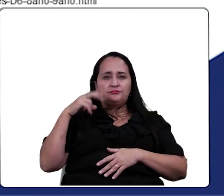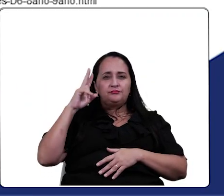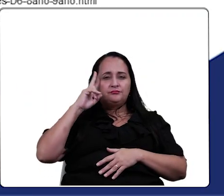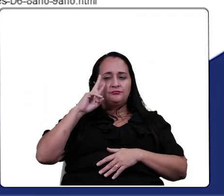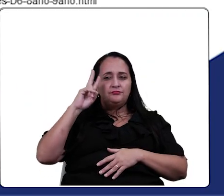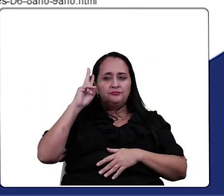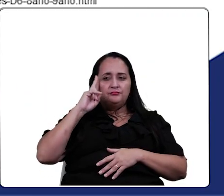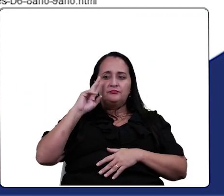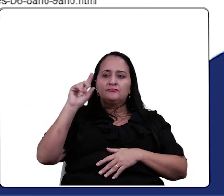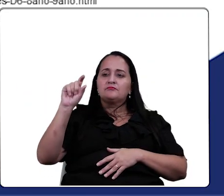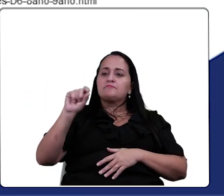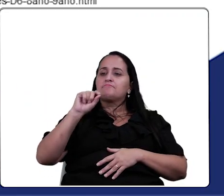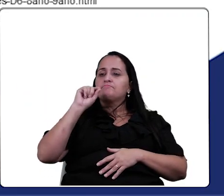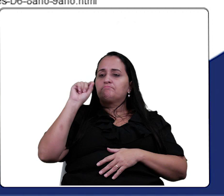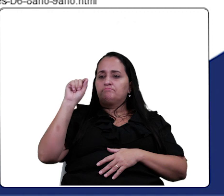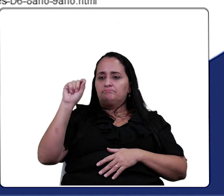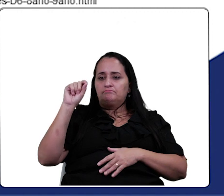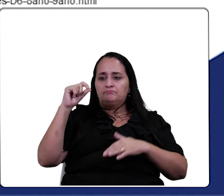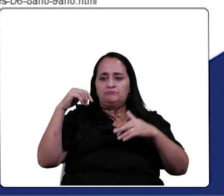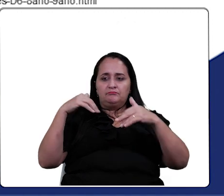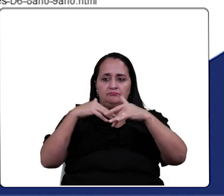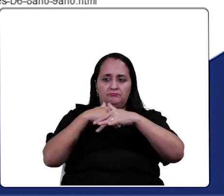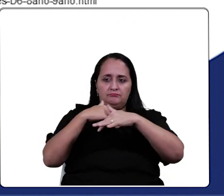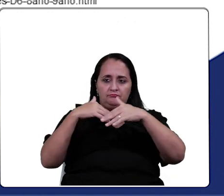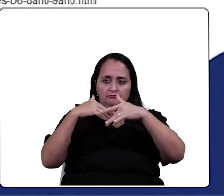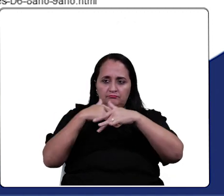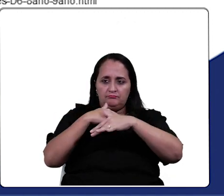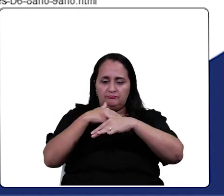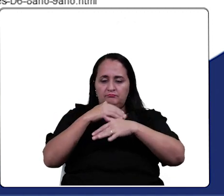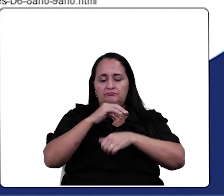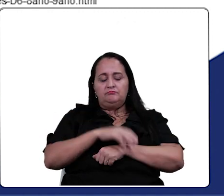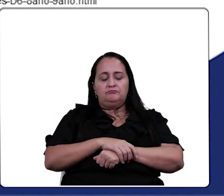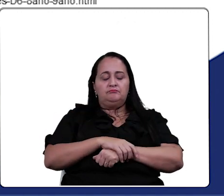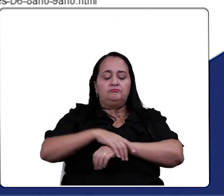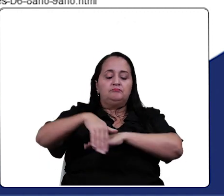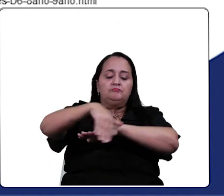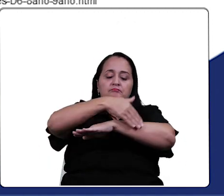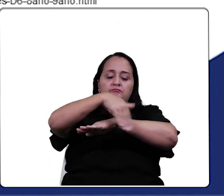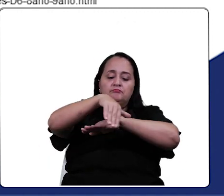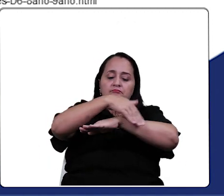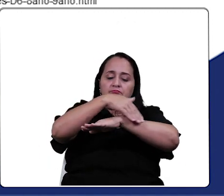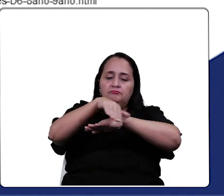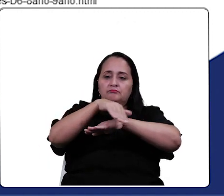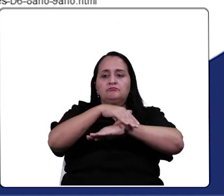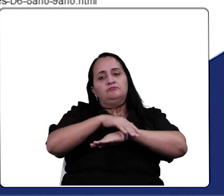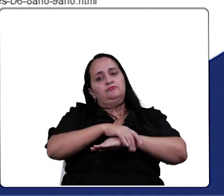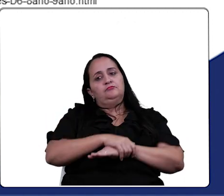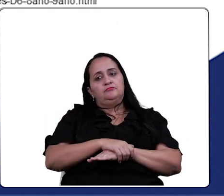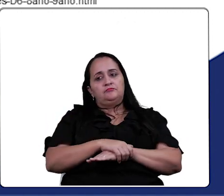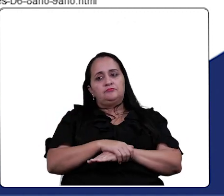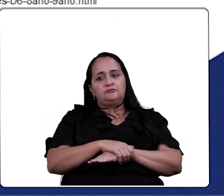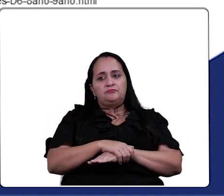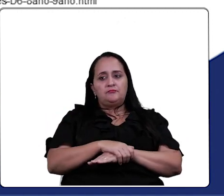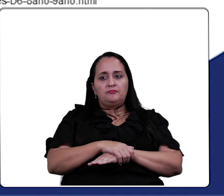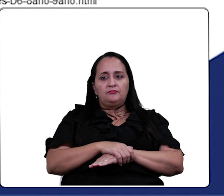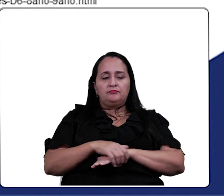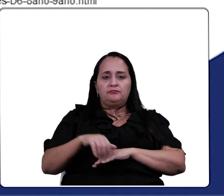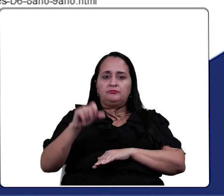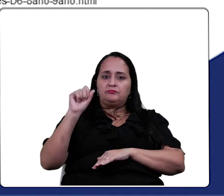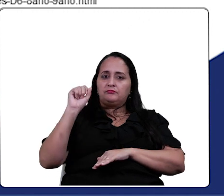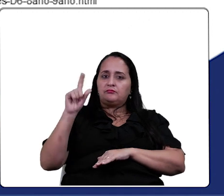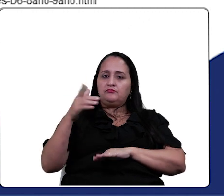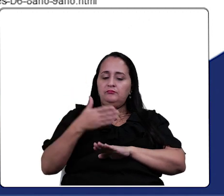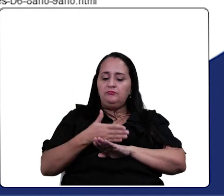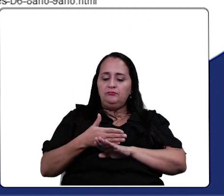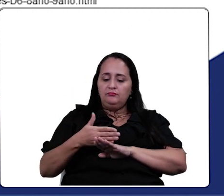remete a uma cidade, certo? A uma rua. Por que, Pró? Porque ao fundo azul e